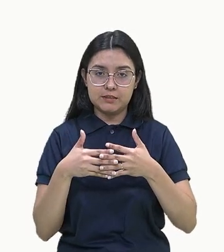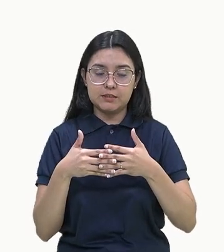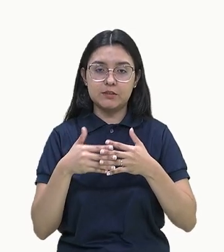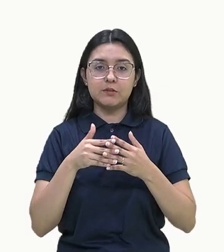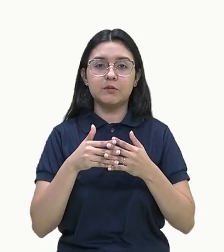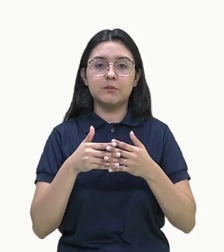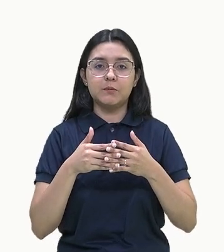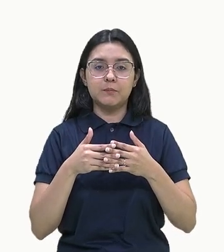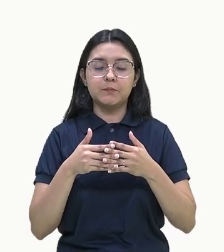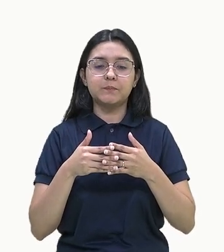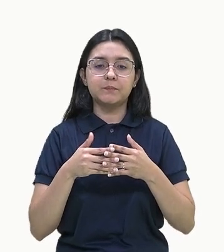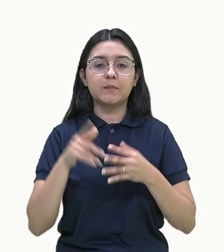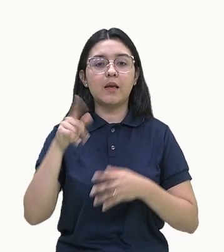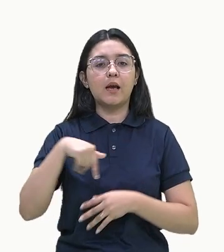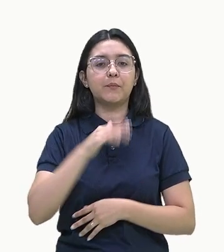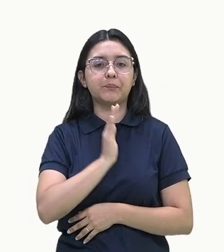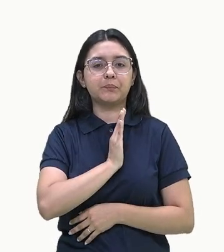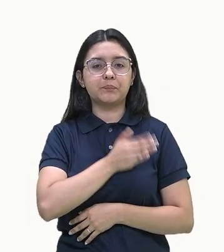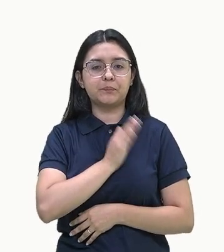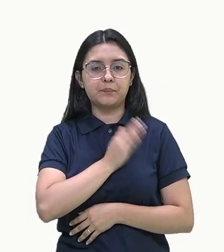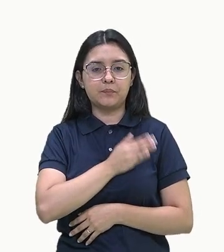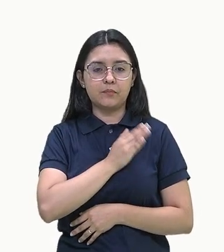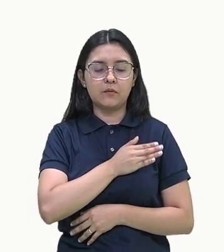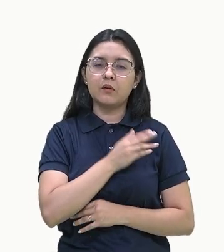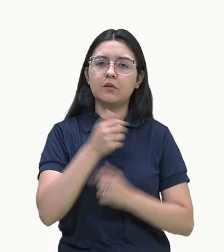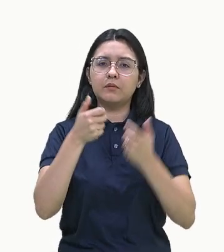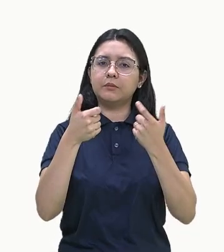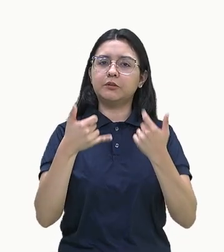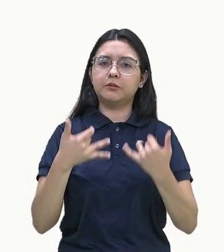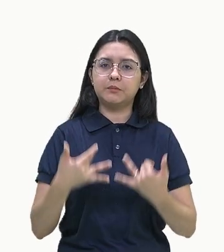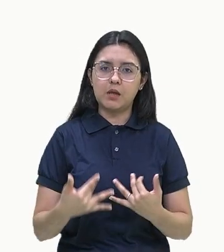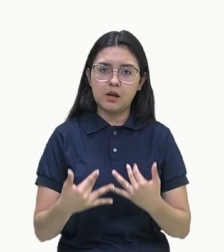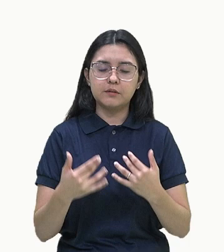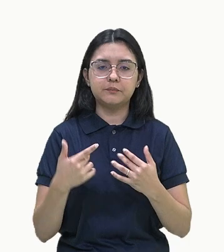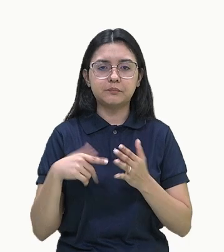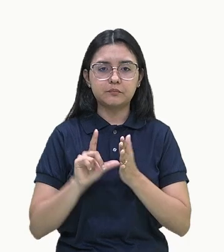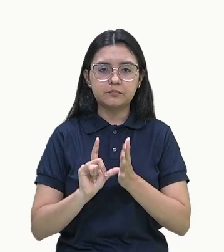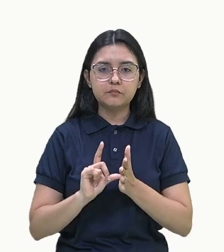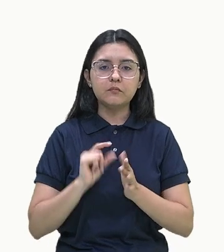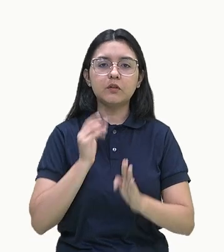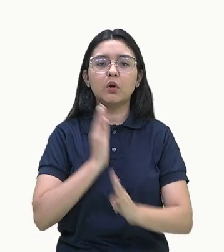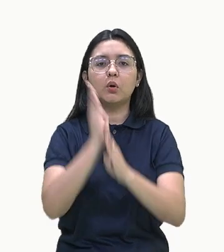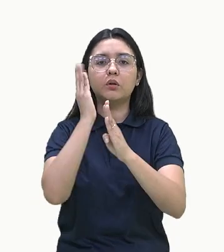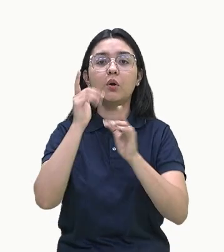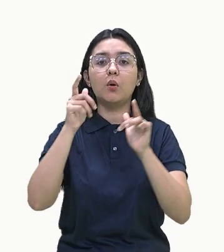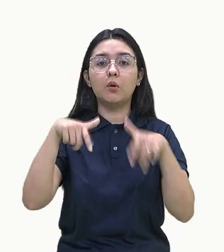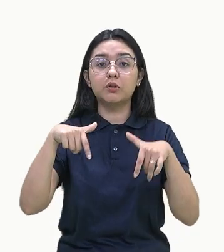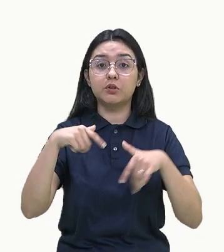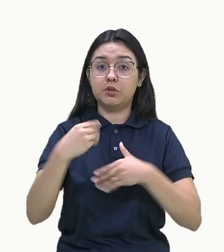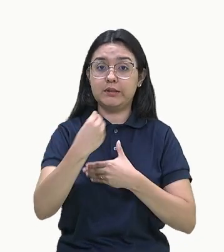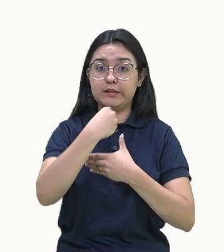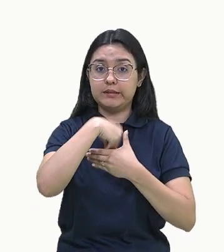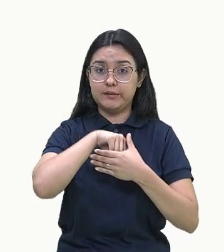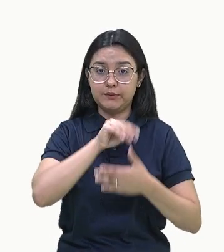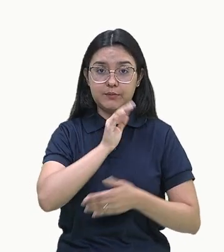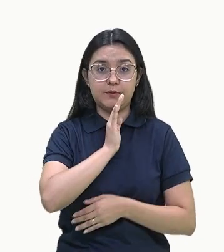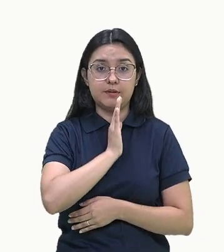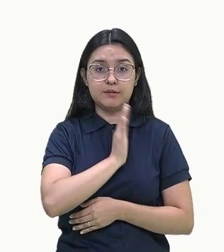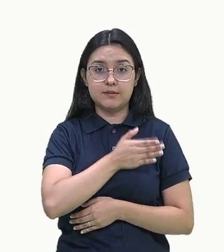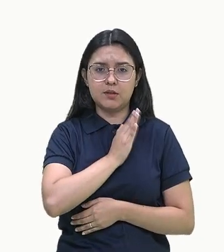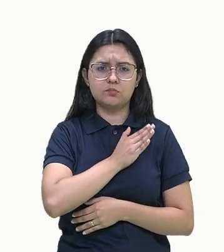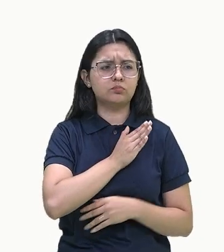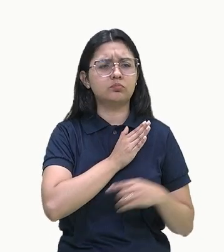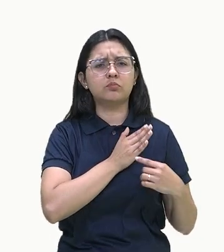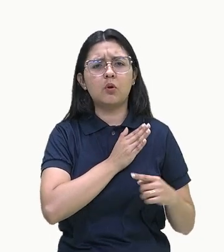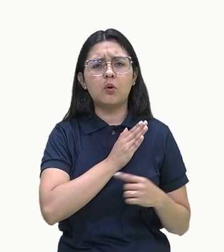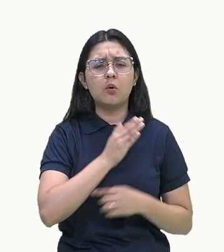o estriado cardíaco, como eu comentei para vocês. Ele é encontrado no coração. O